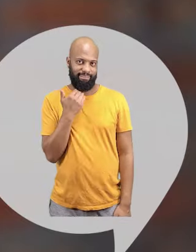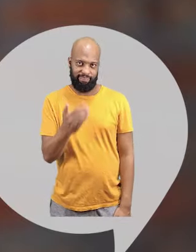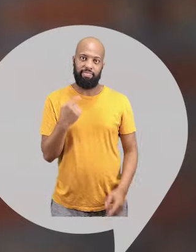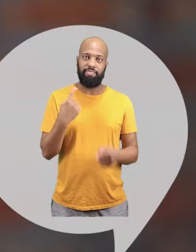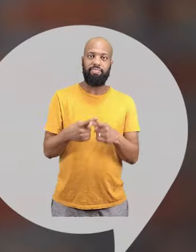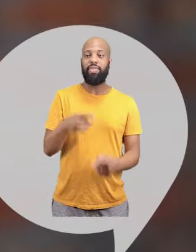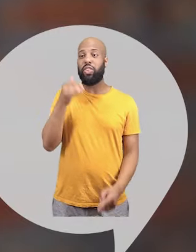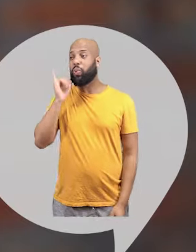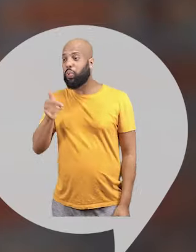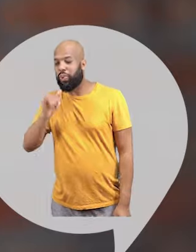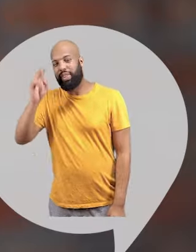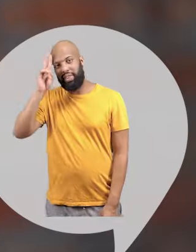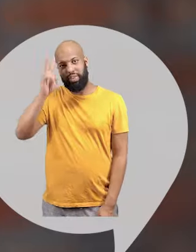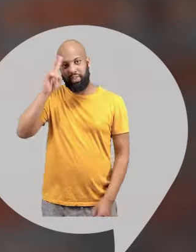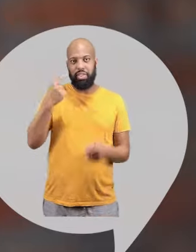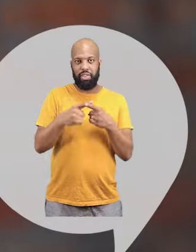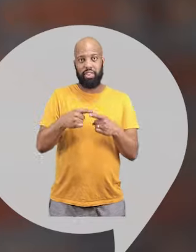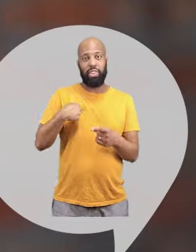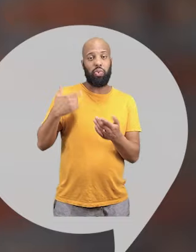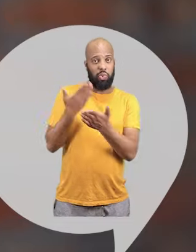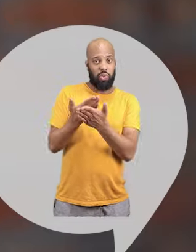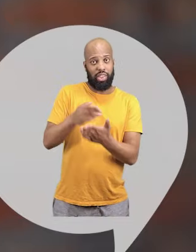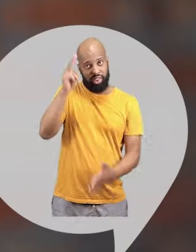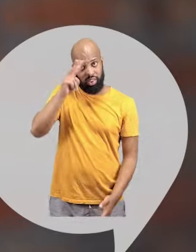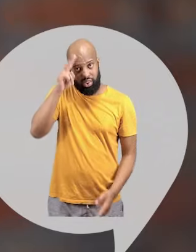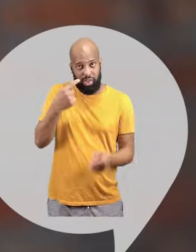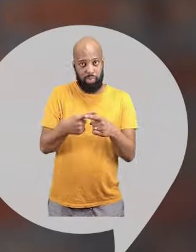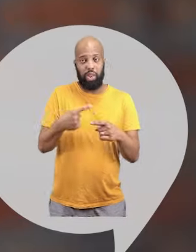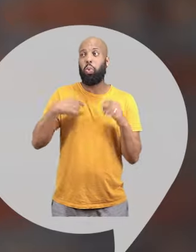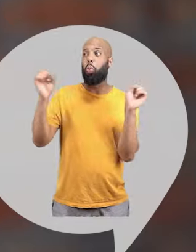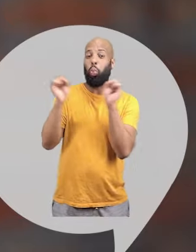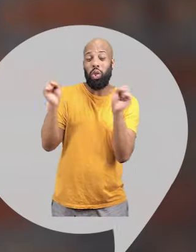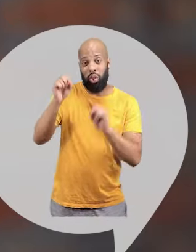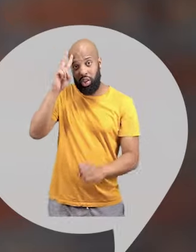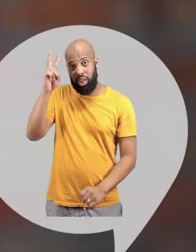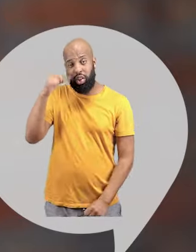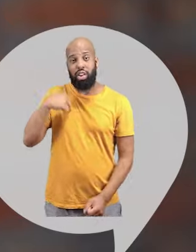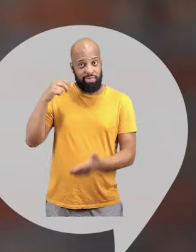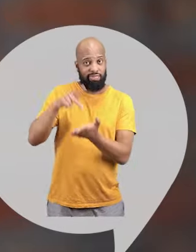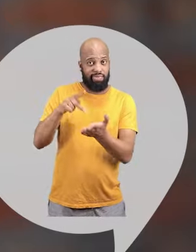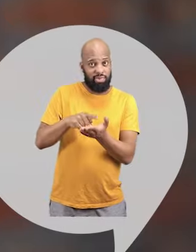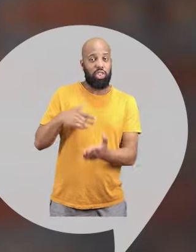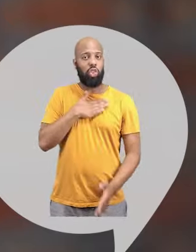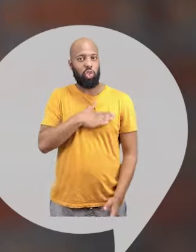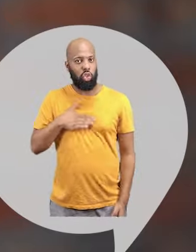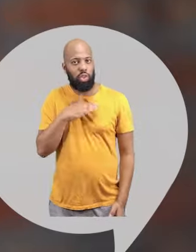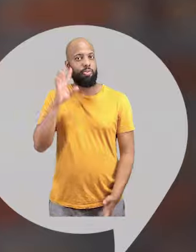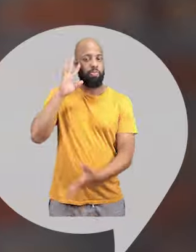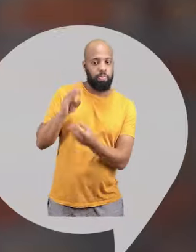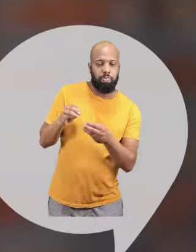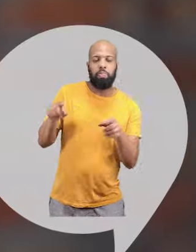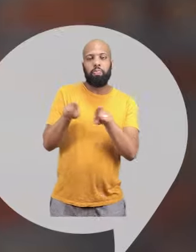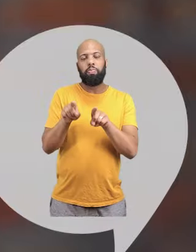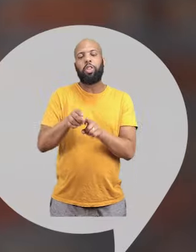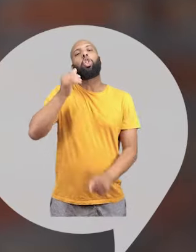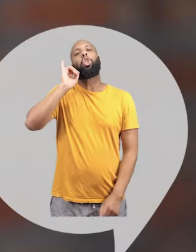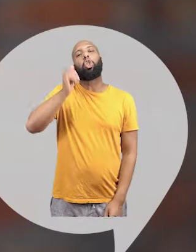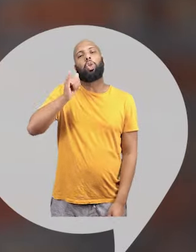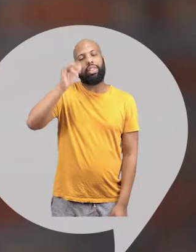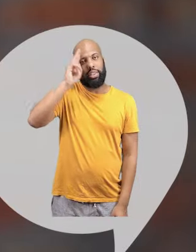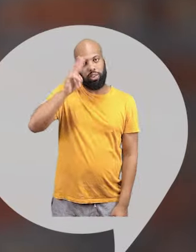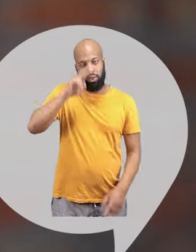histórias assim eu fui fazer história eu adoro História Eu realmente gosto de entender de